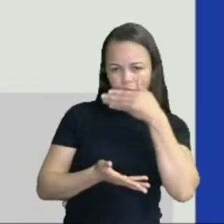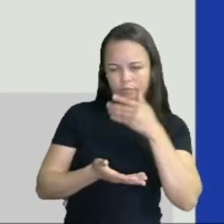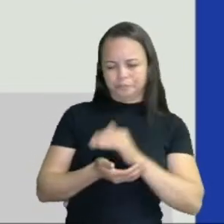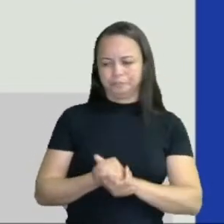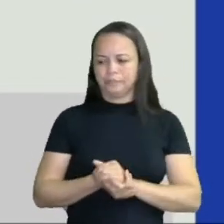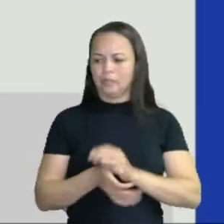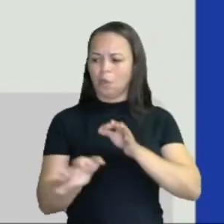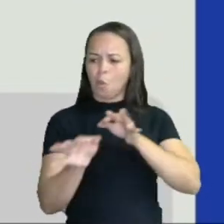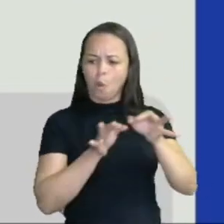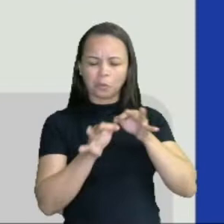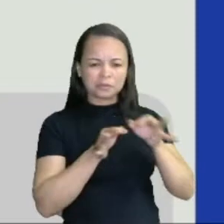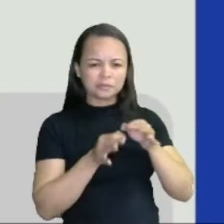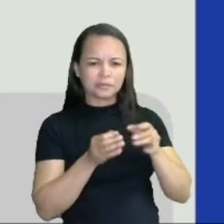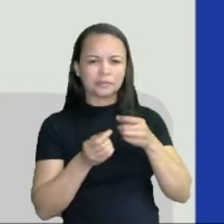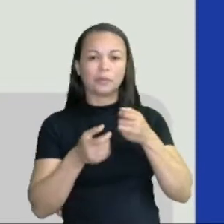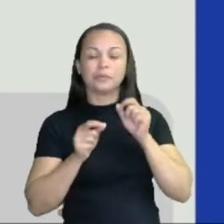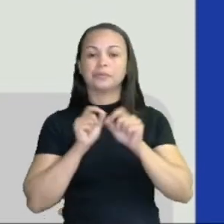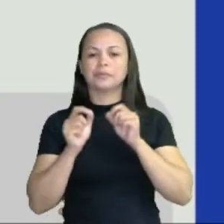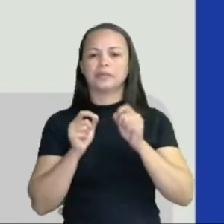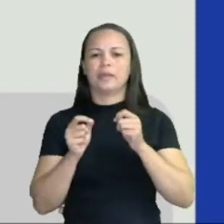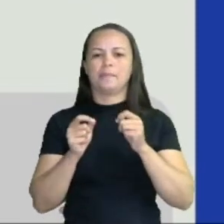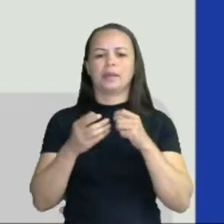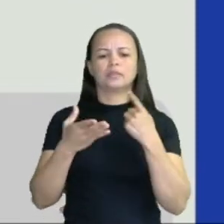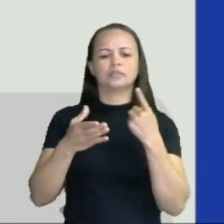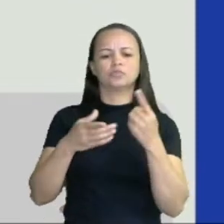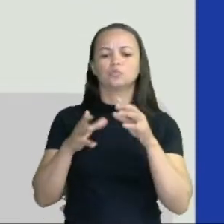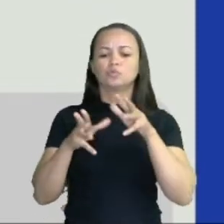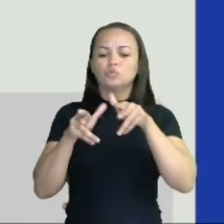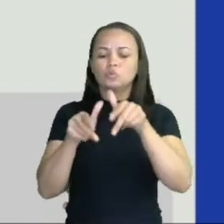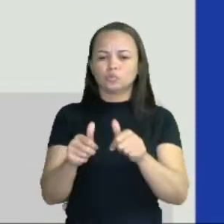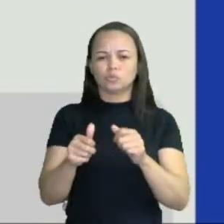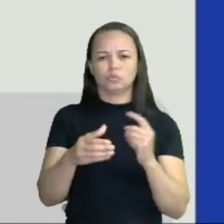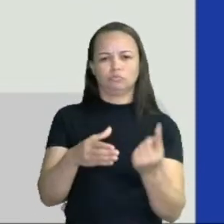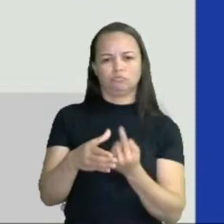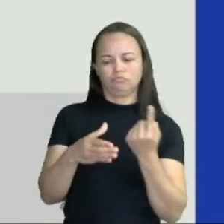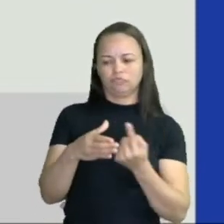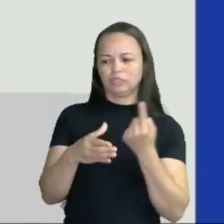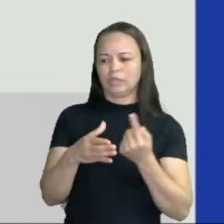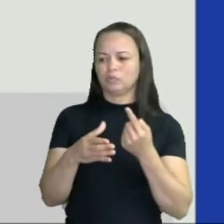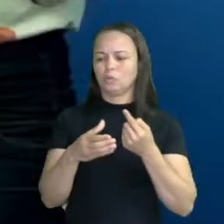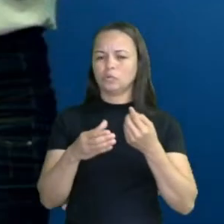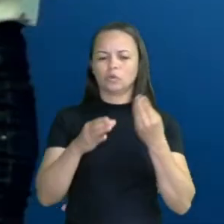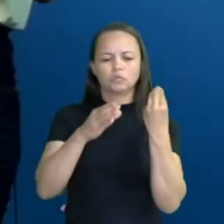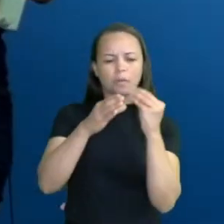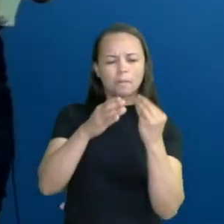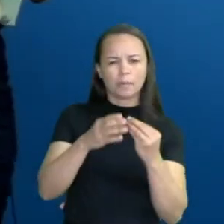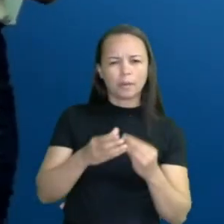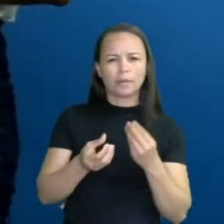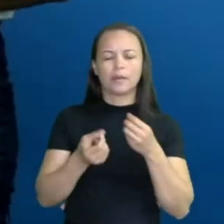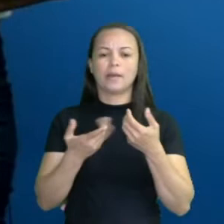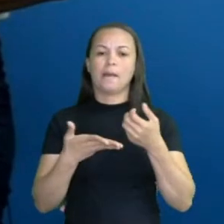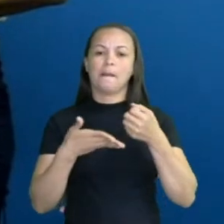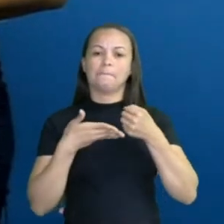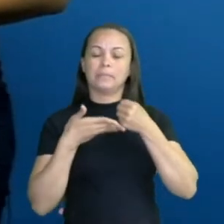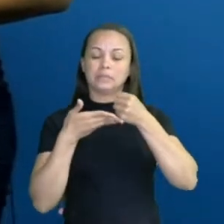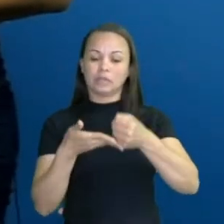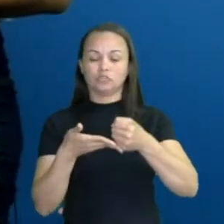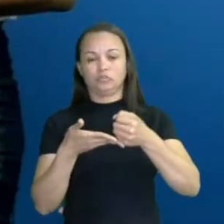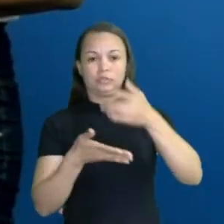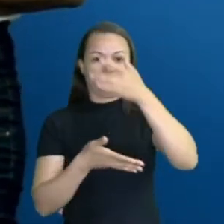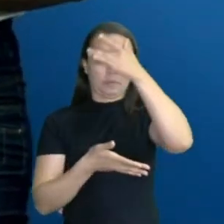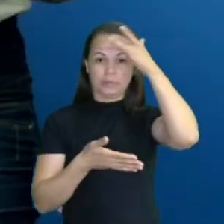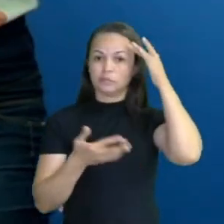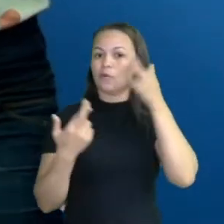esfriar, acrescente o açúcar e bata tudo no liquidificador. Trouxe muito aqui, pedir ajuda de um